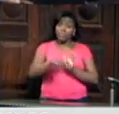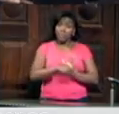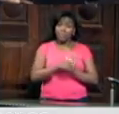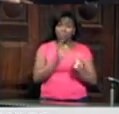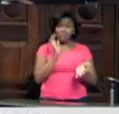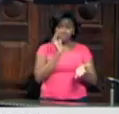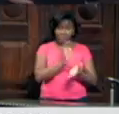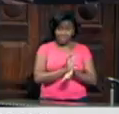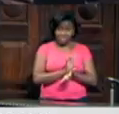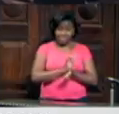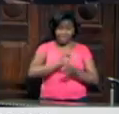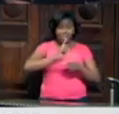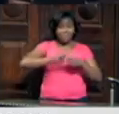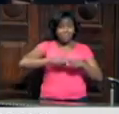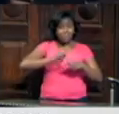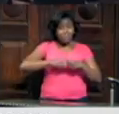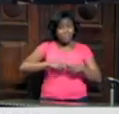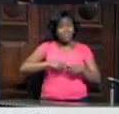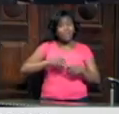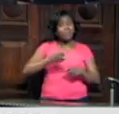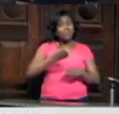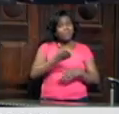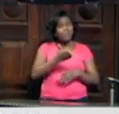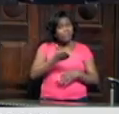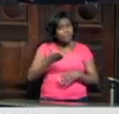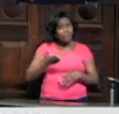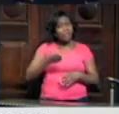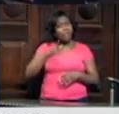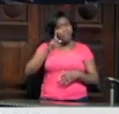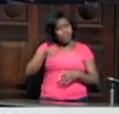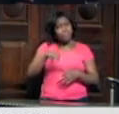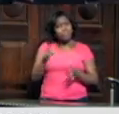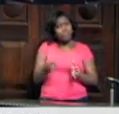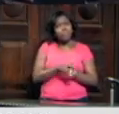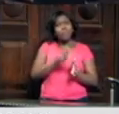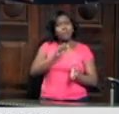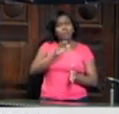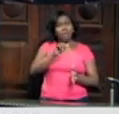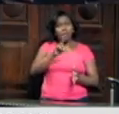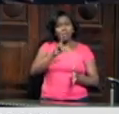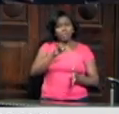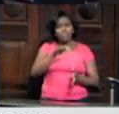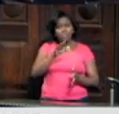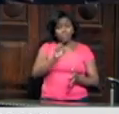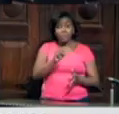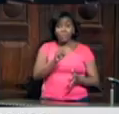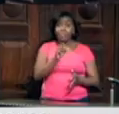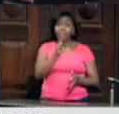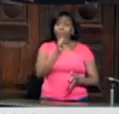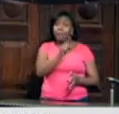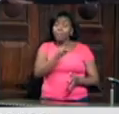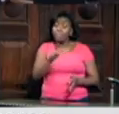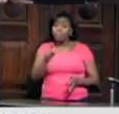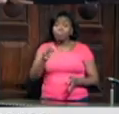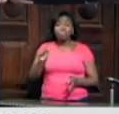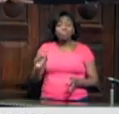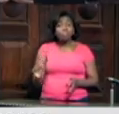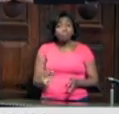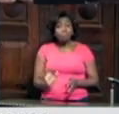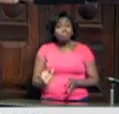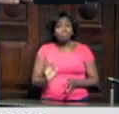porque, além de amigos, os seus próprios acadêmicos. Cada um precioso acadêmico, cada